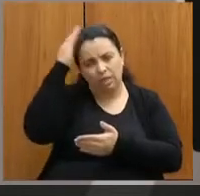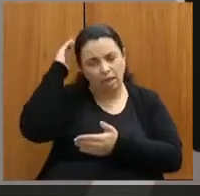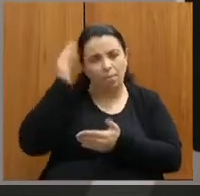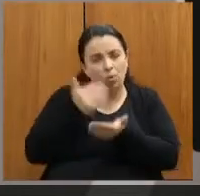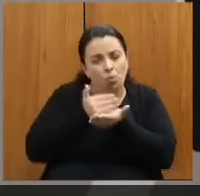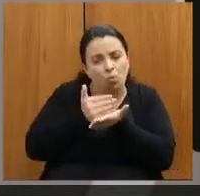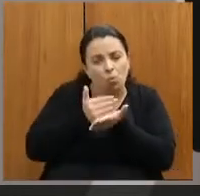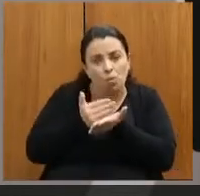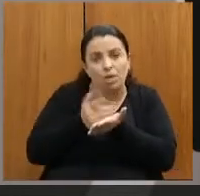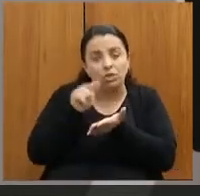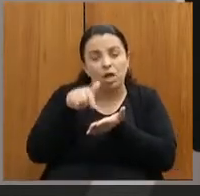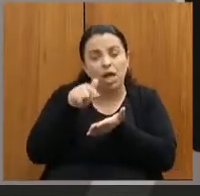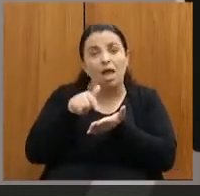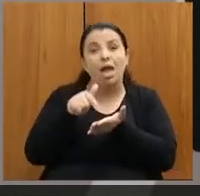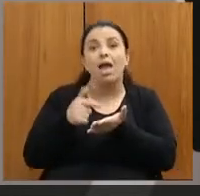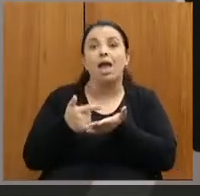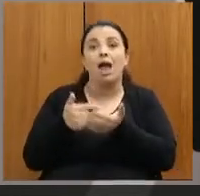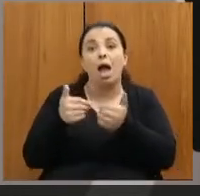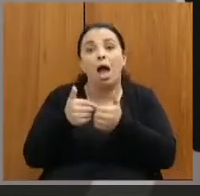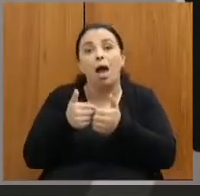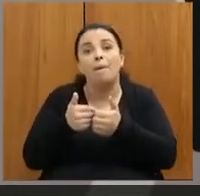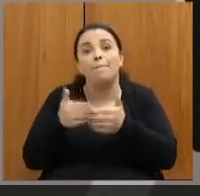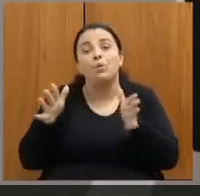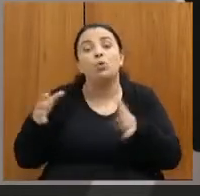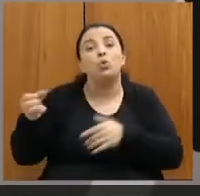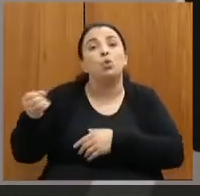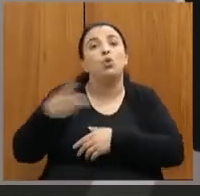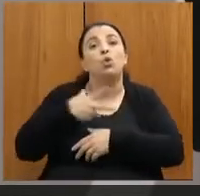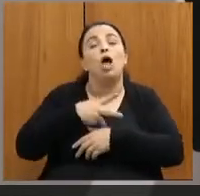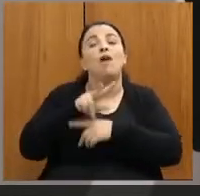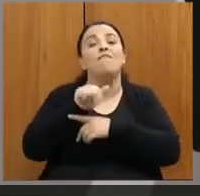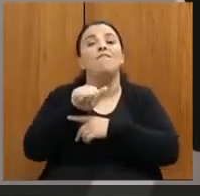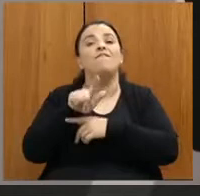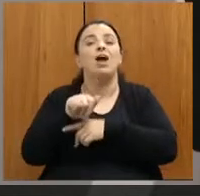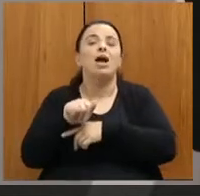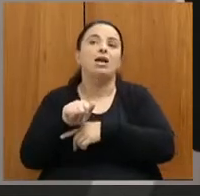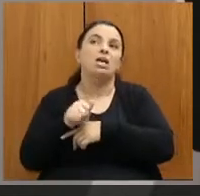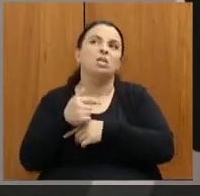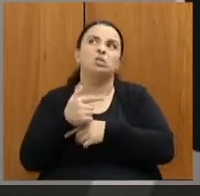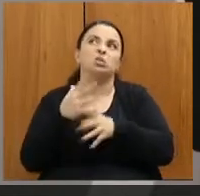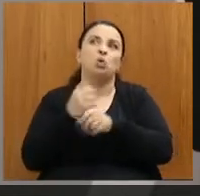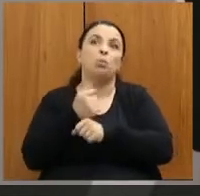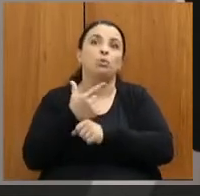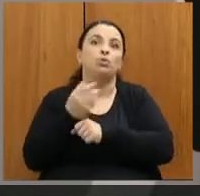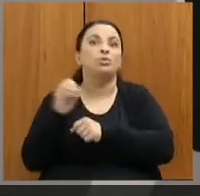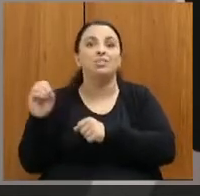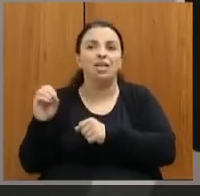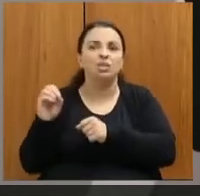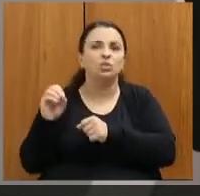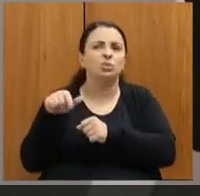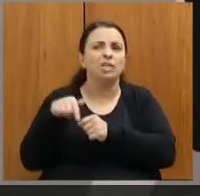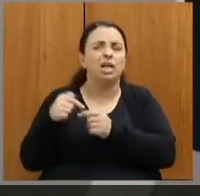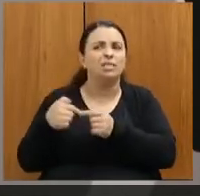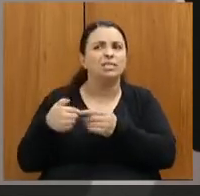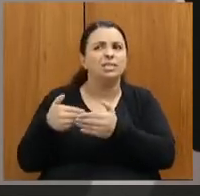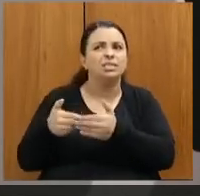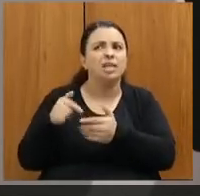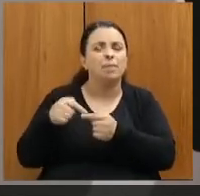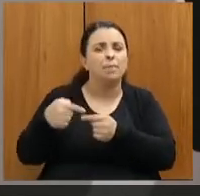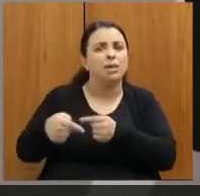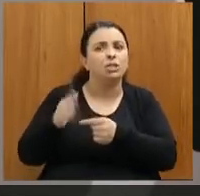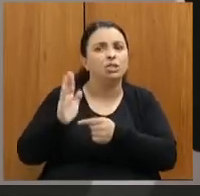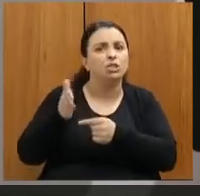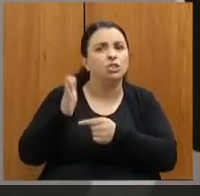instalado em São Sebastião mas os seus empregos foram contratados hoje me parece que já chega a próxima três vezes e essa semana já falamos a